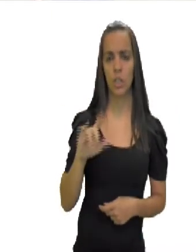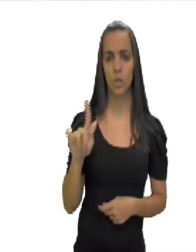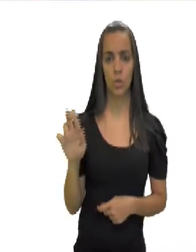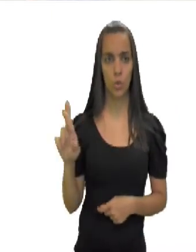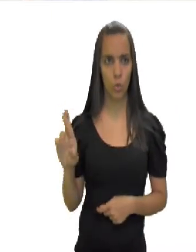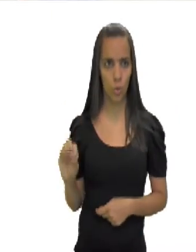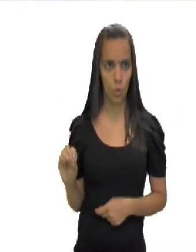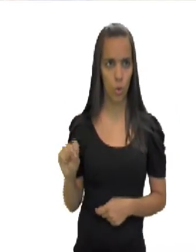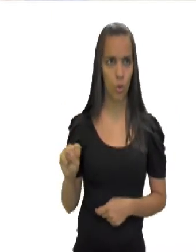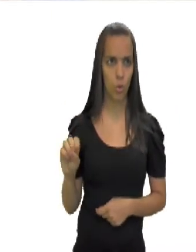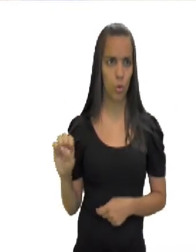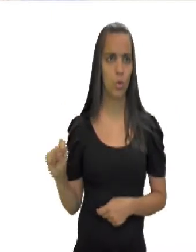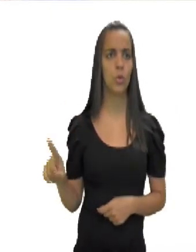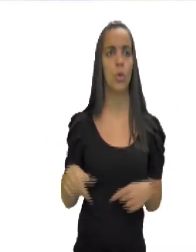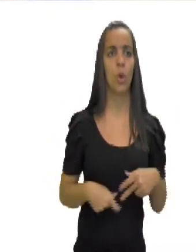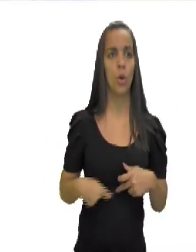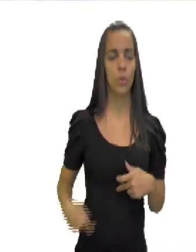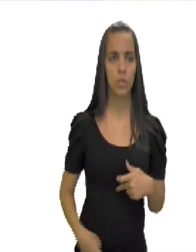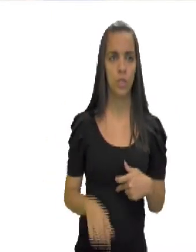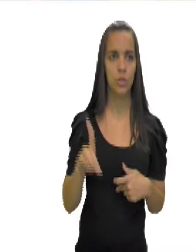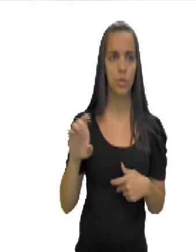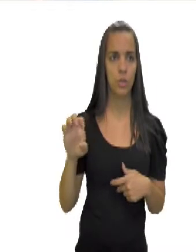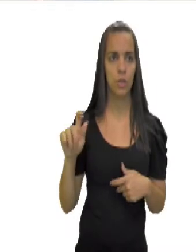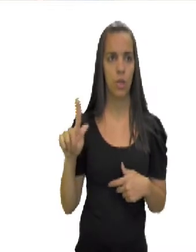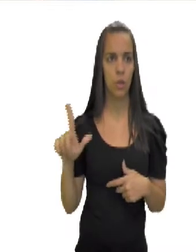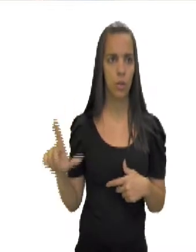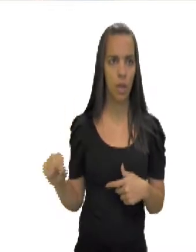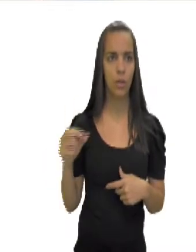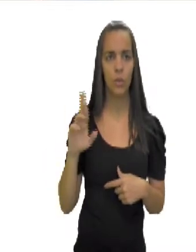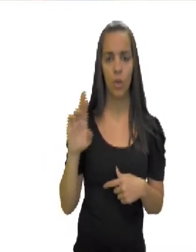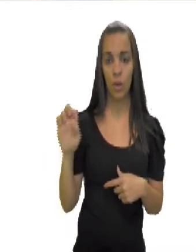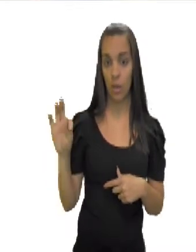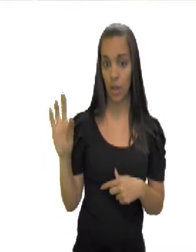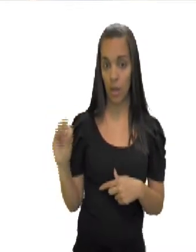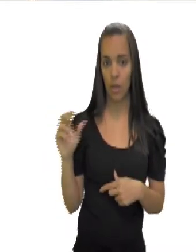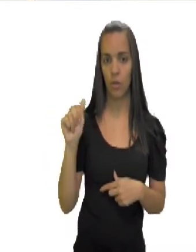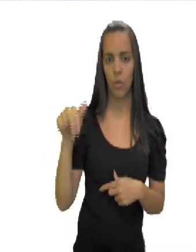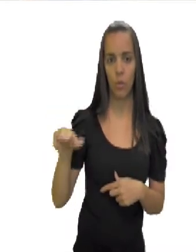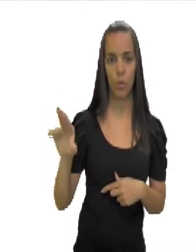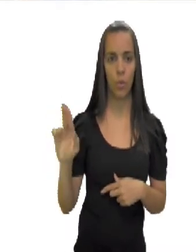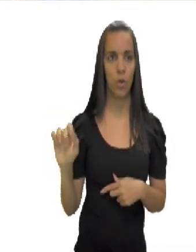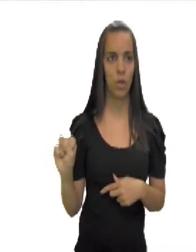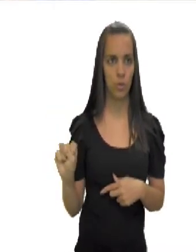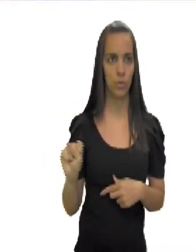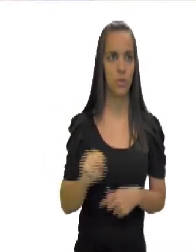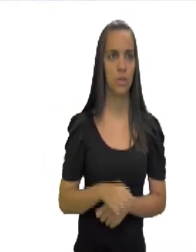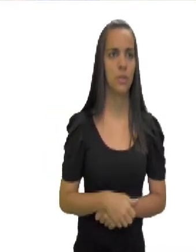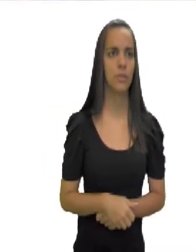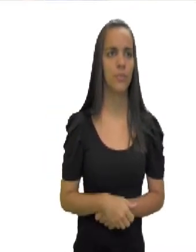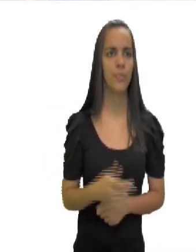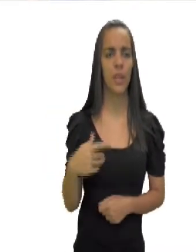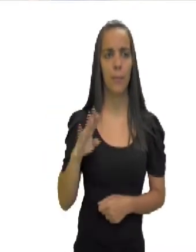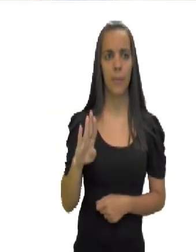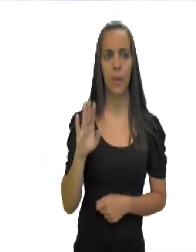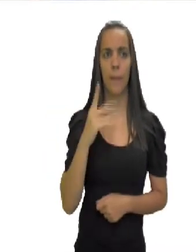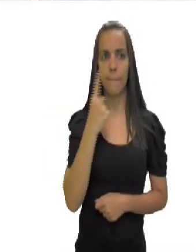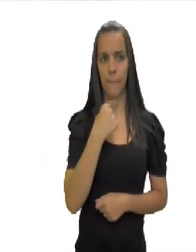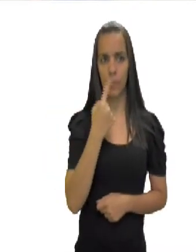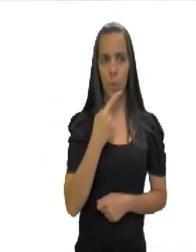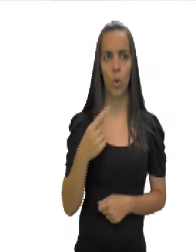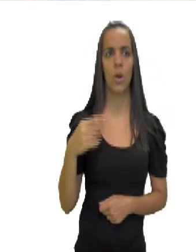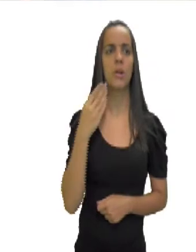delgado, reto e ânus. Opção B. O alimento passa pela boca,